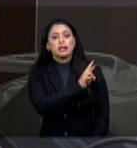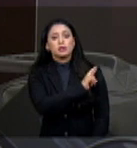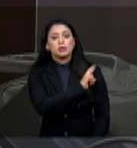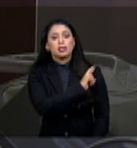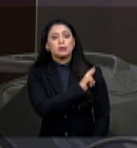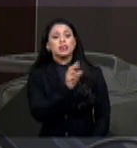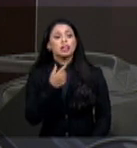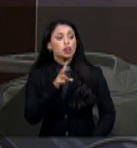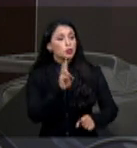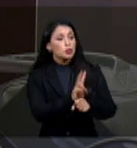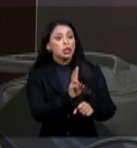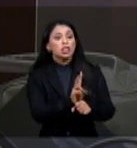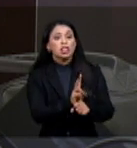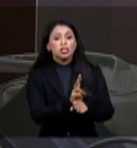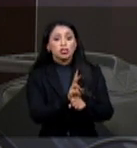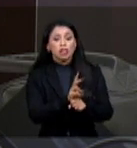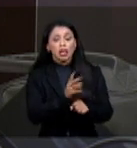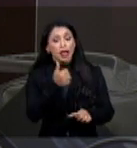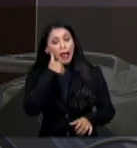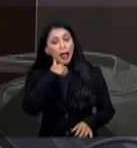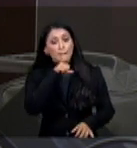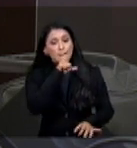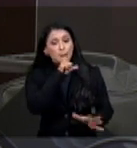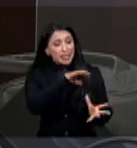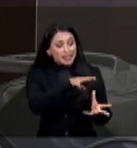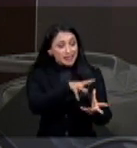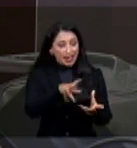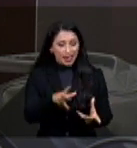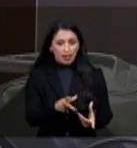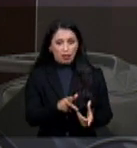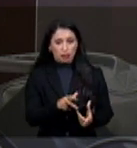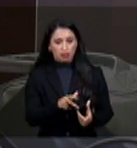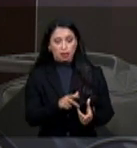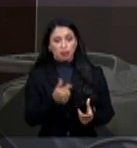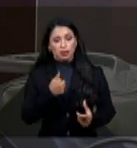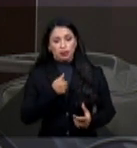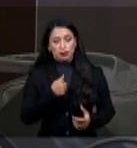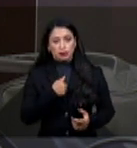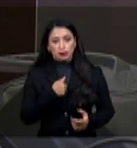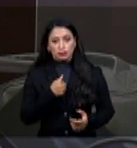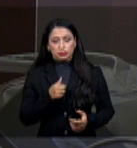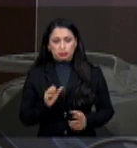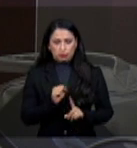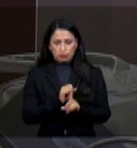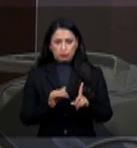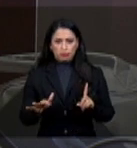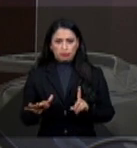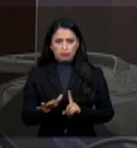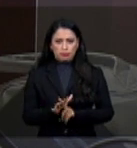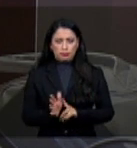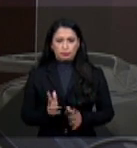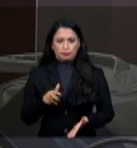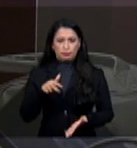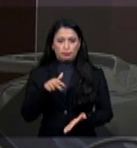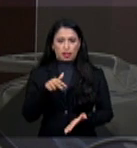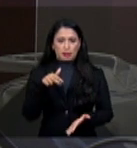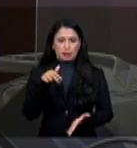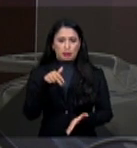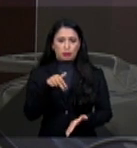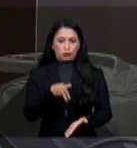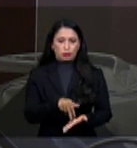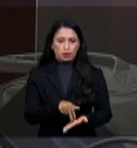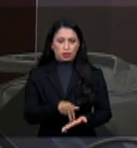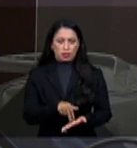Terra, independentemente de que lugar eu ocupo nessa sociedade. E essa missão, confiada a nós,